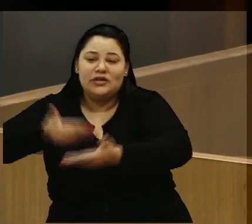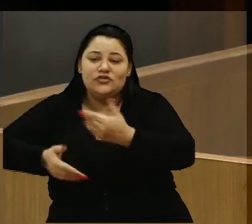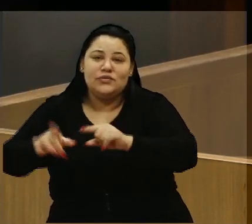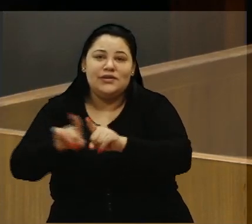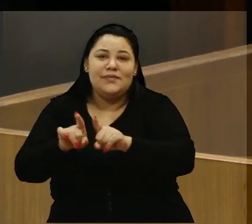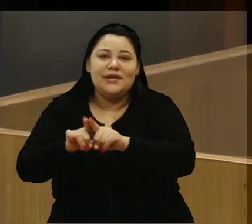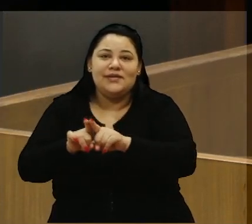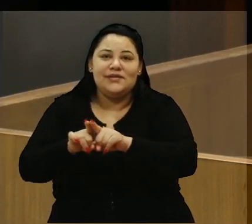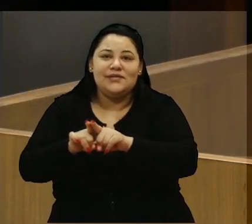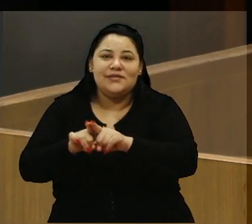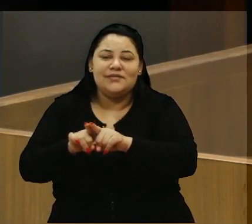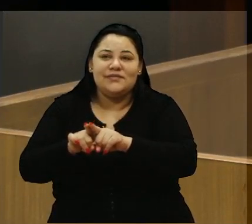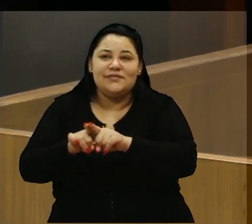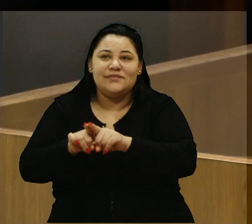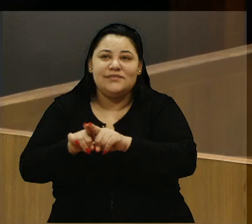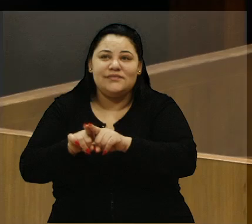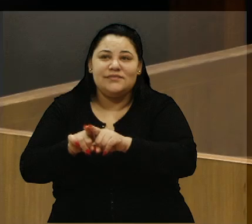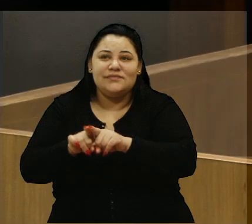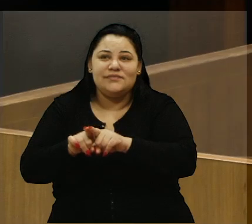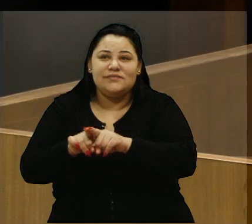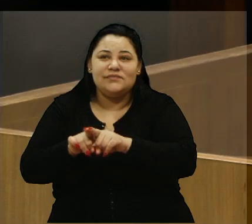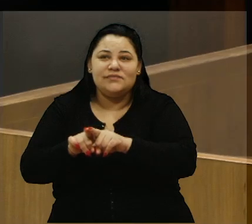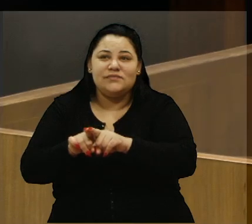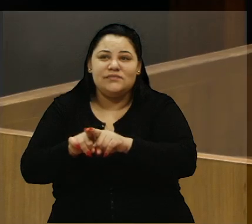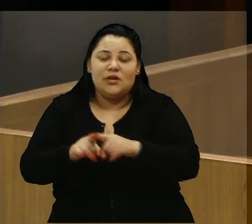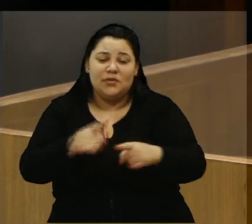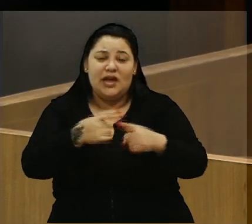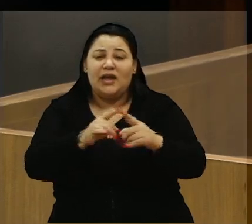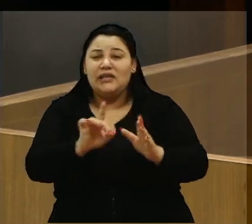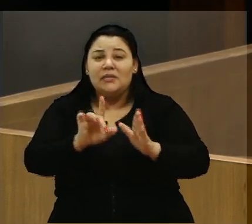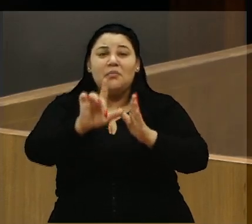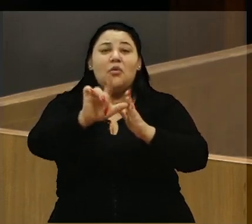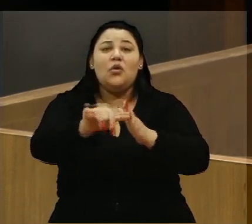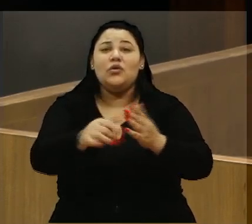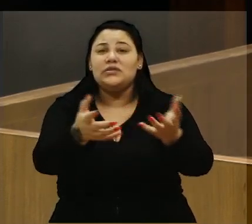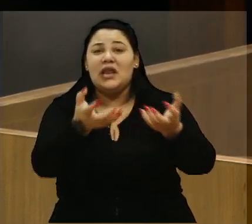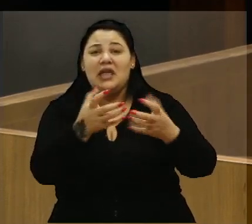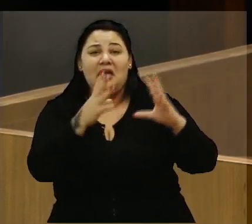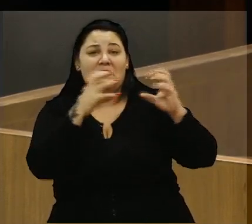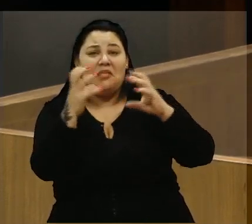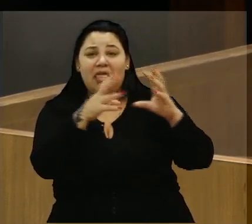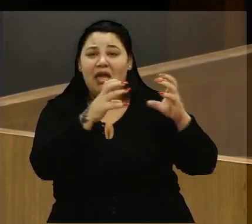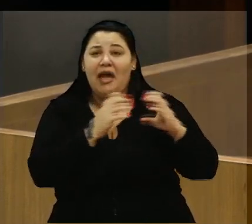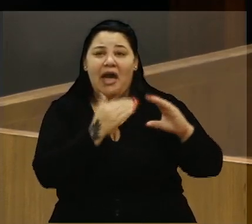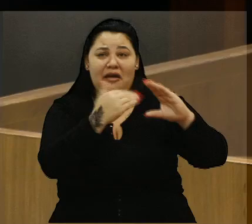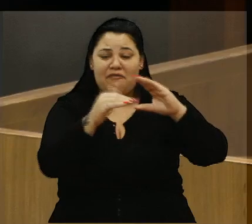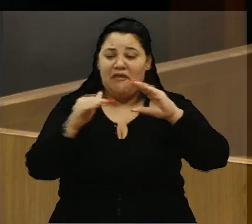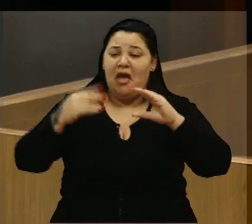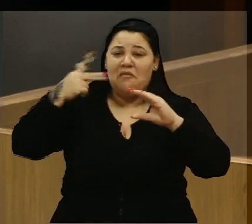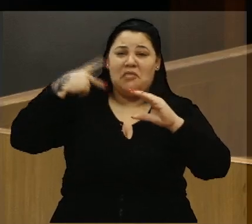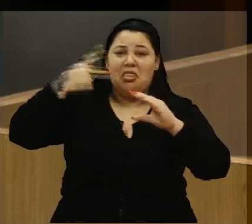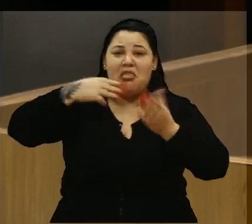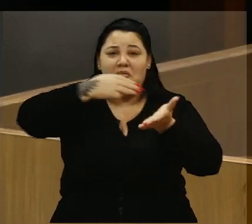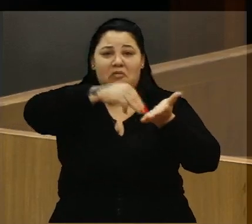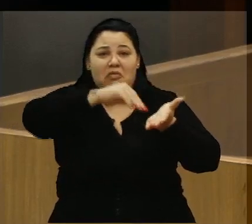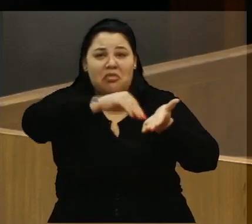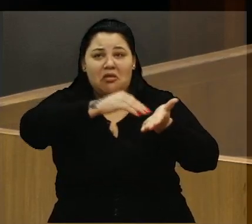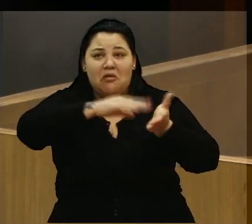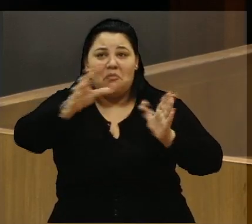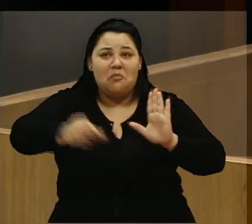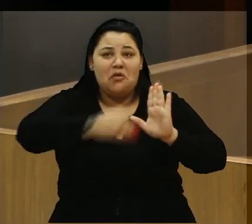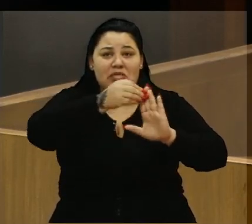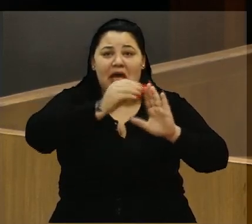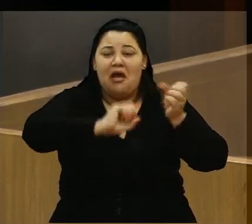calote 3 vezes. Porque daí depois ela vai querer brigar, mandar mensagem para vereador, botar nos comentários